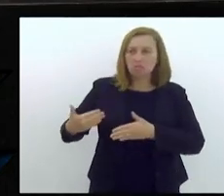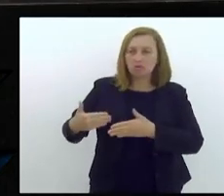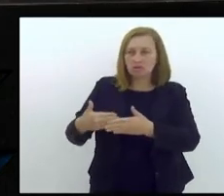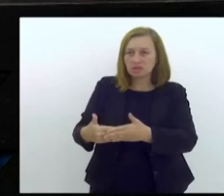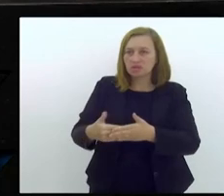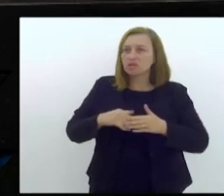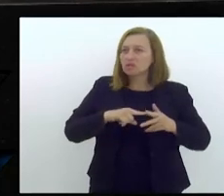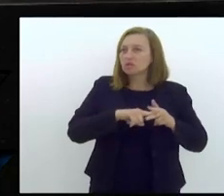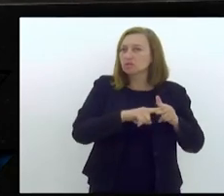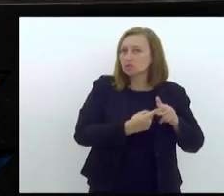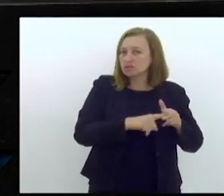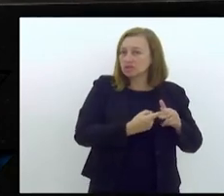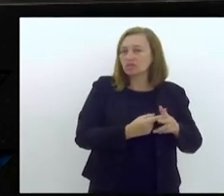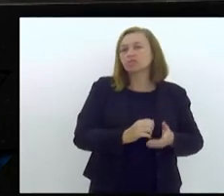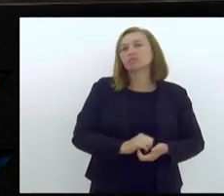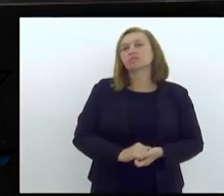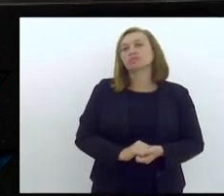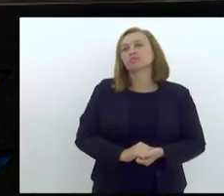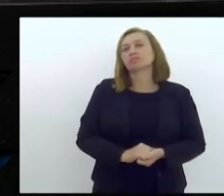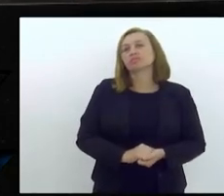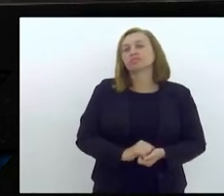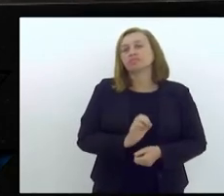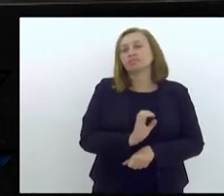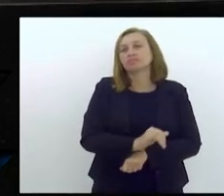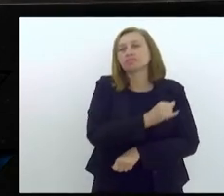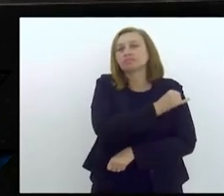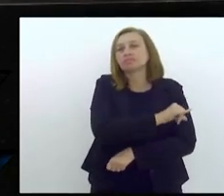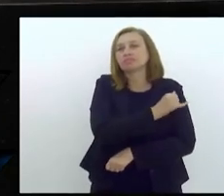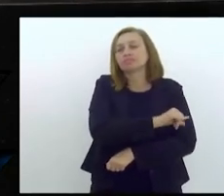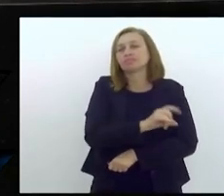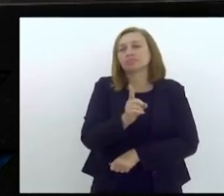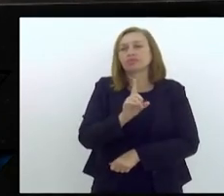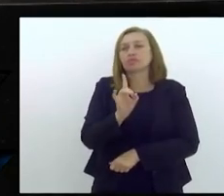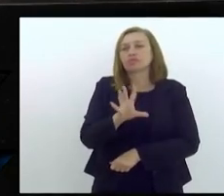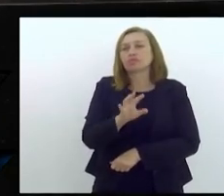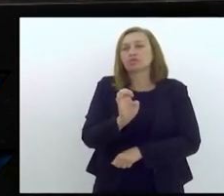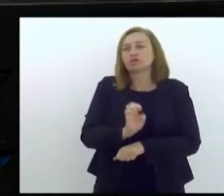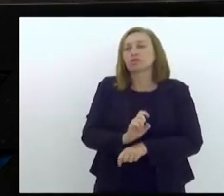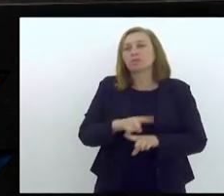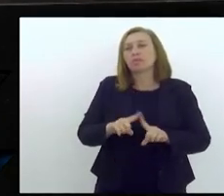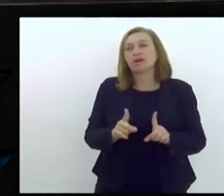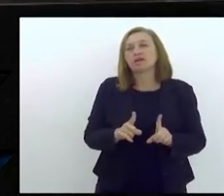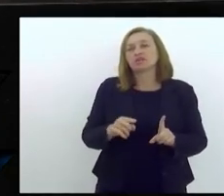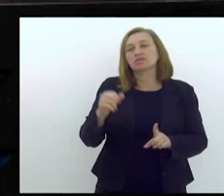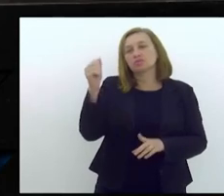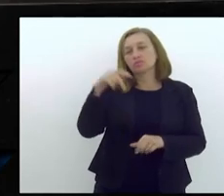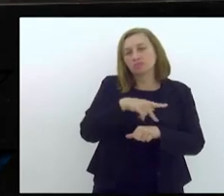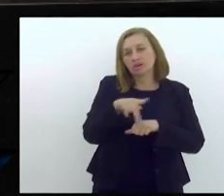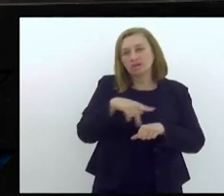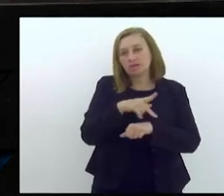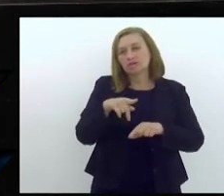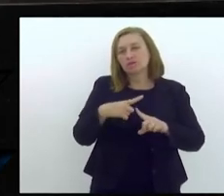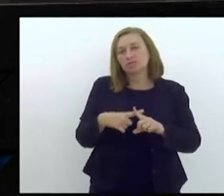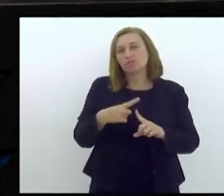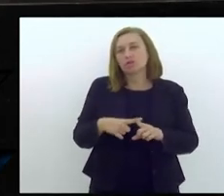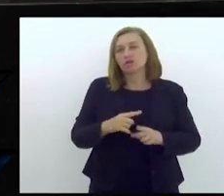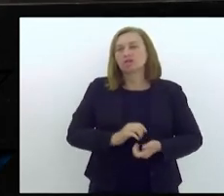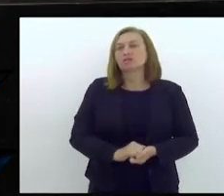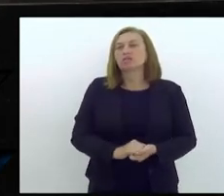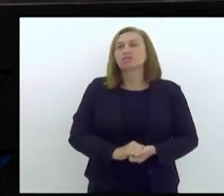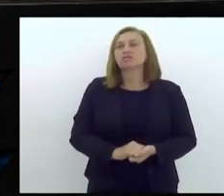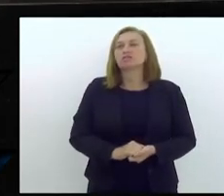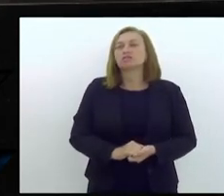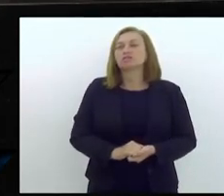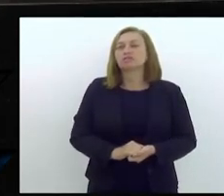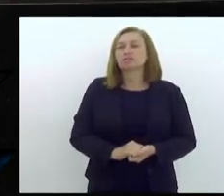reparação no estado do Rio de Janeiro e não somente no estado mas também no nosso país porque garante